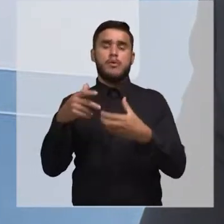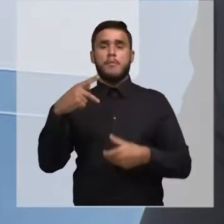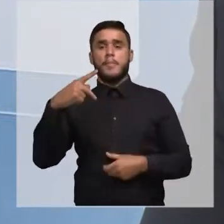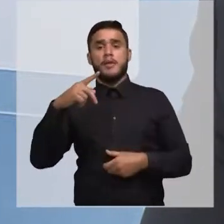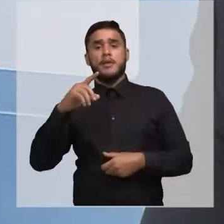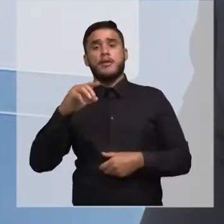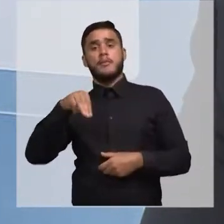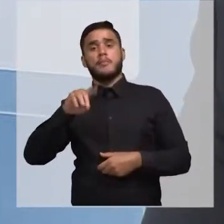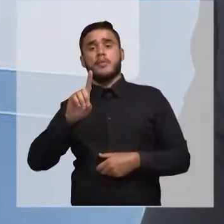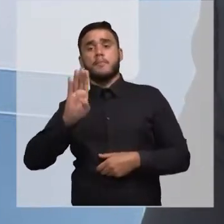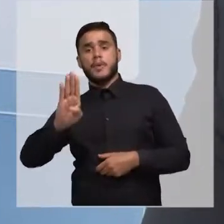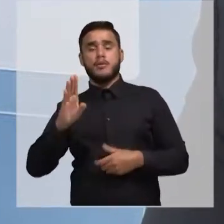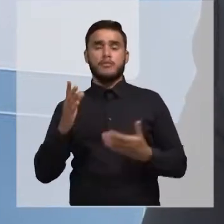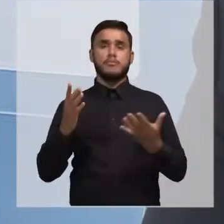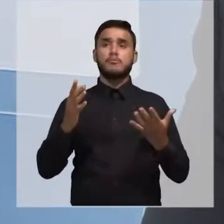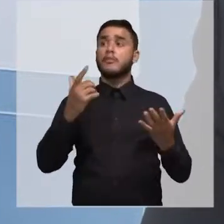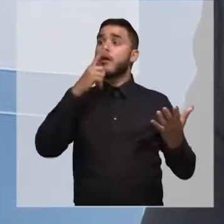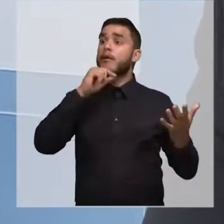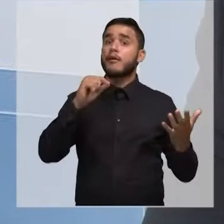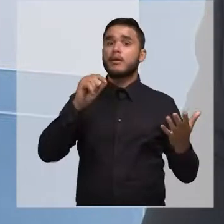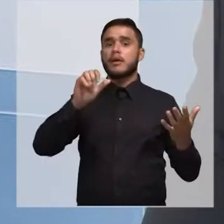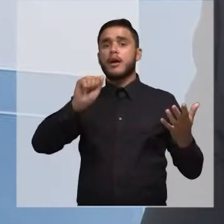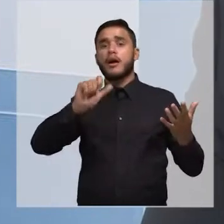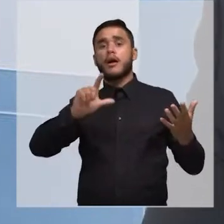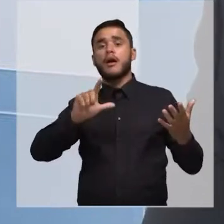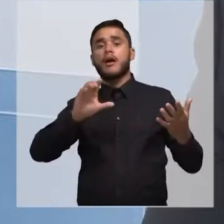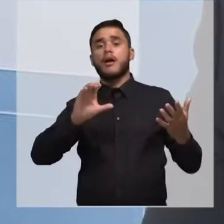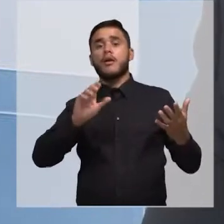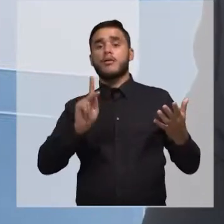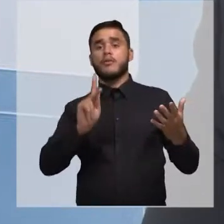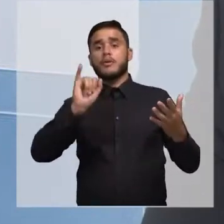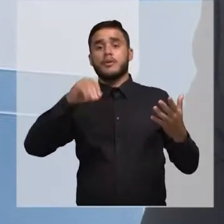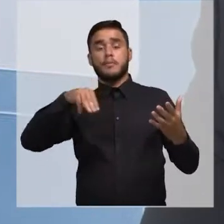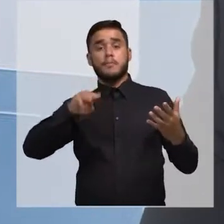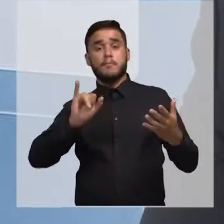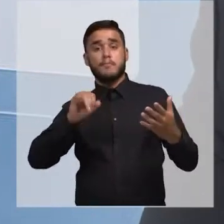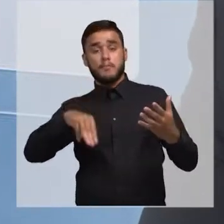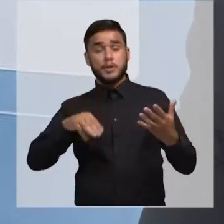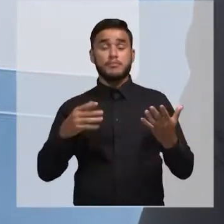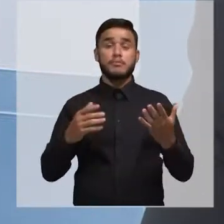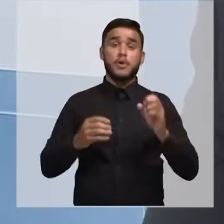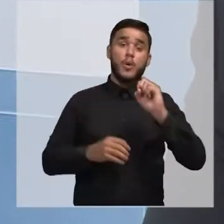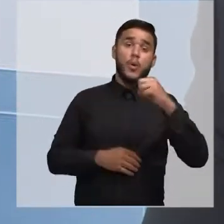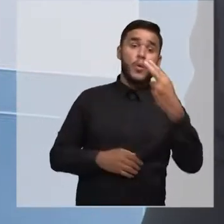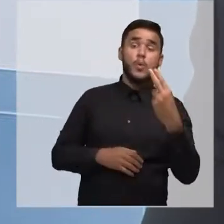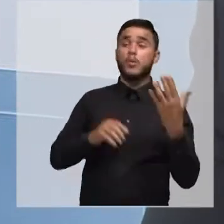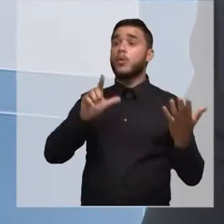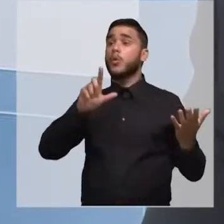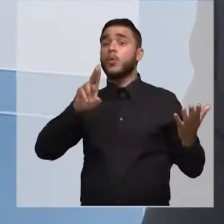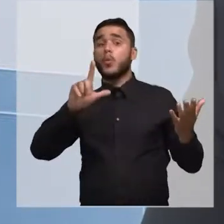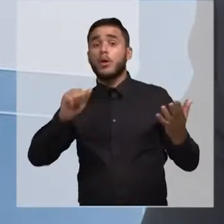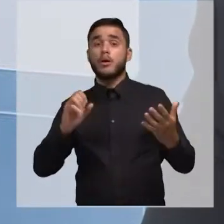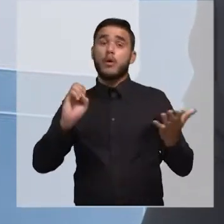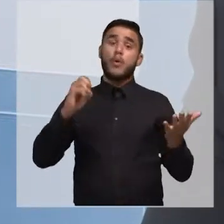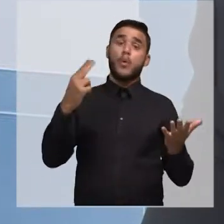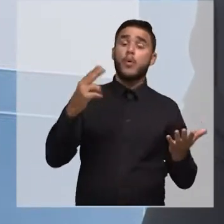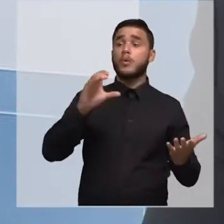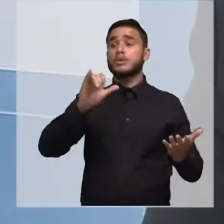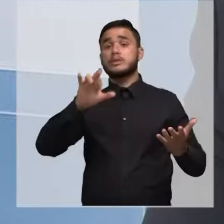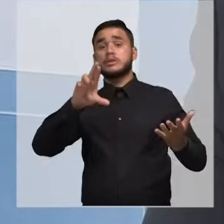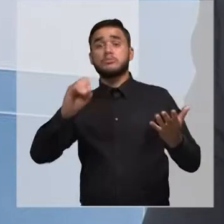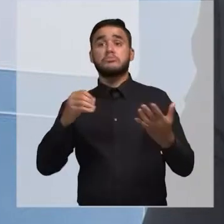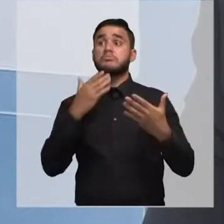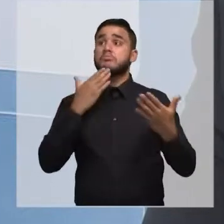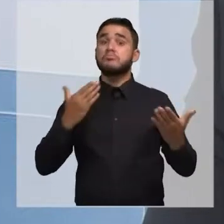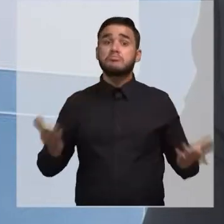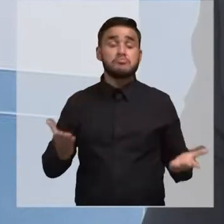e o próprio Lula, né? E também ao PMDB. Há também a discussão em